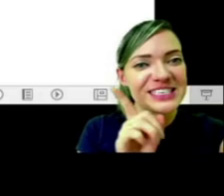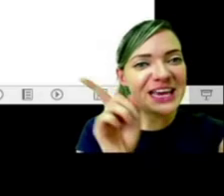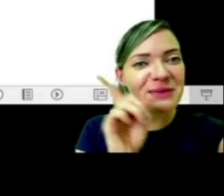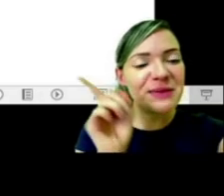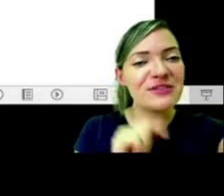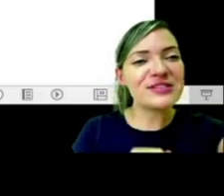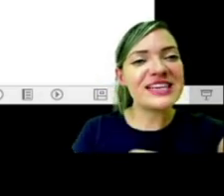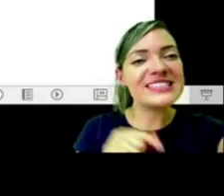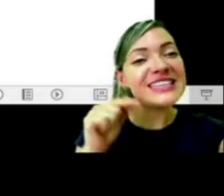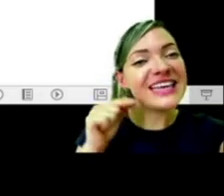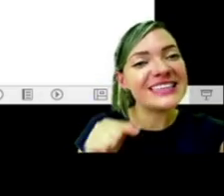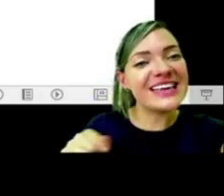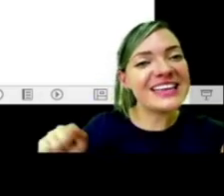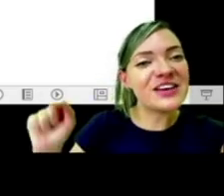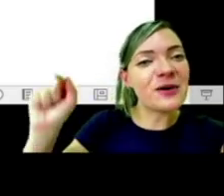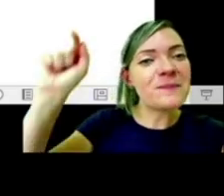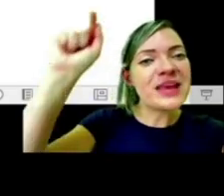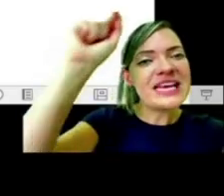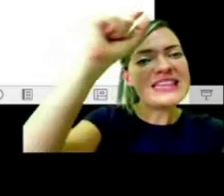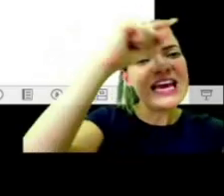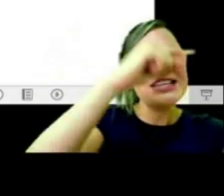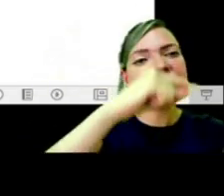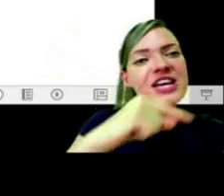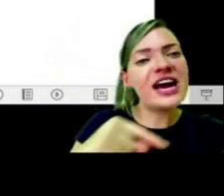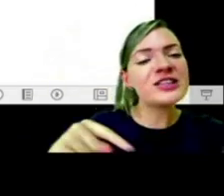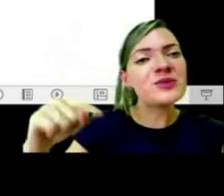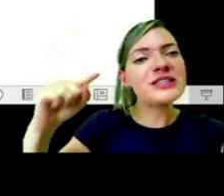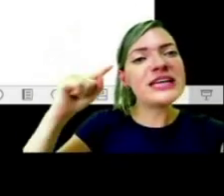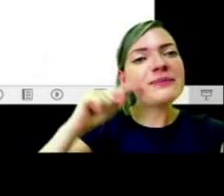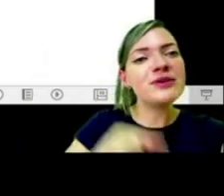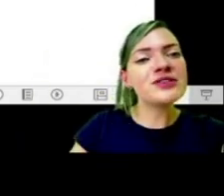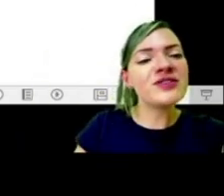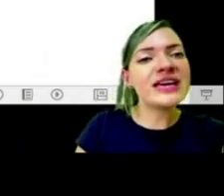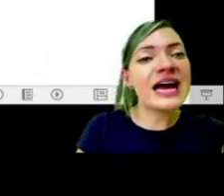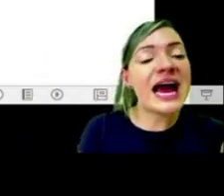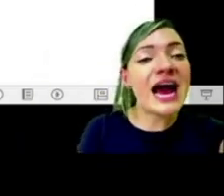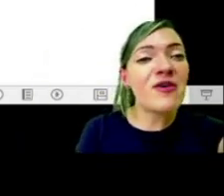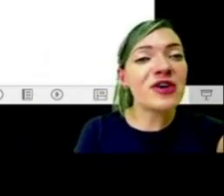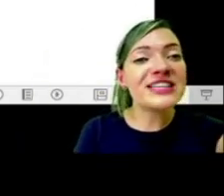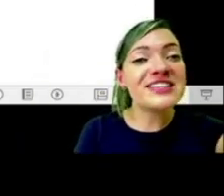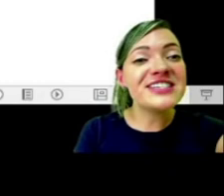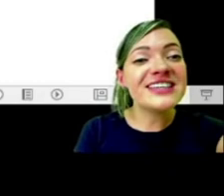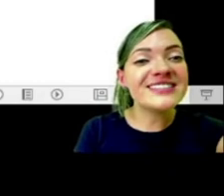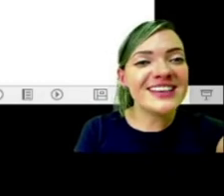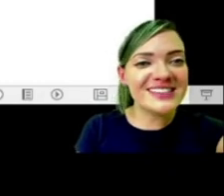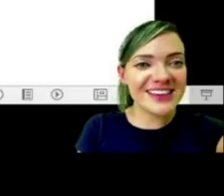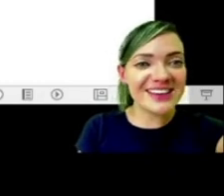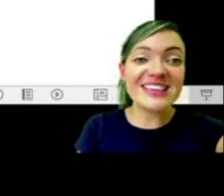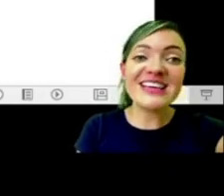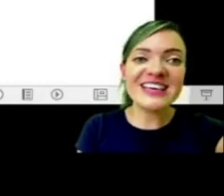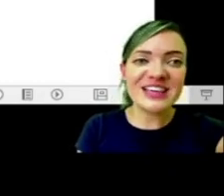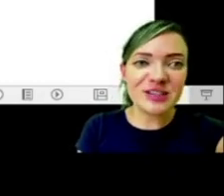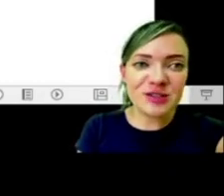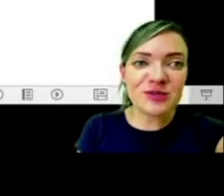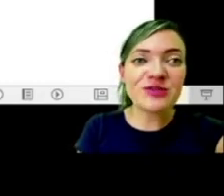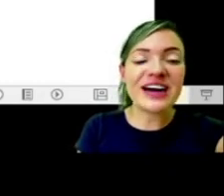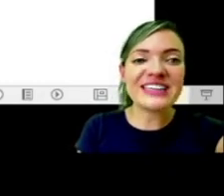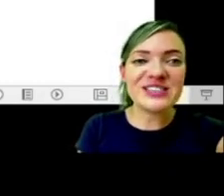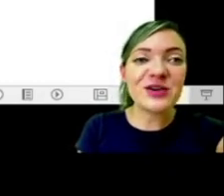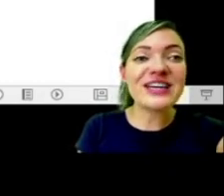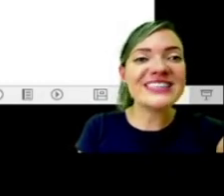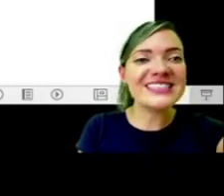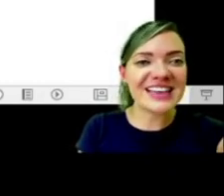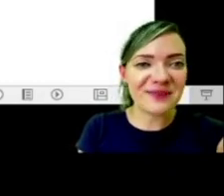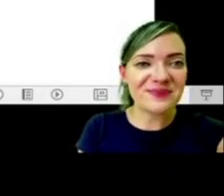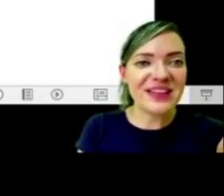mostrar aqui o esquema para vocês entenderem aí, ó. Desde átomo até biosfera, a ordem de grandeza em que isso